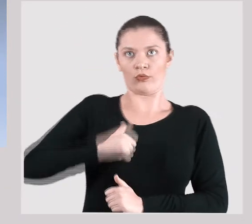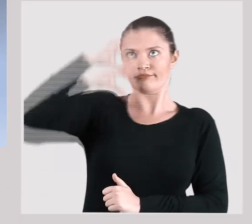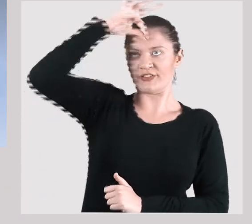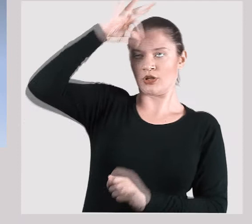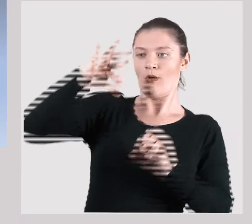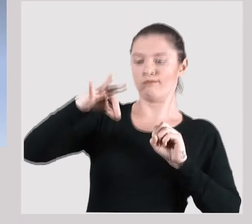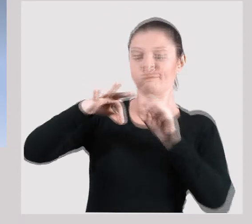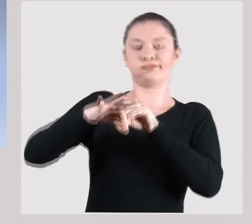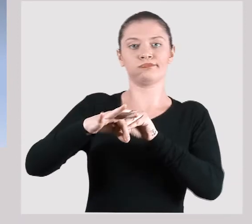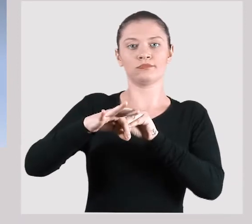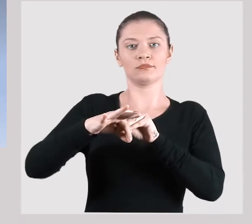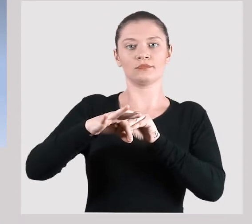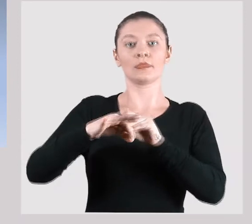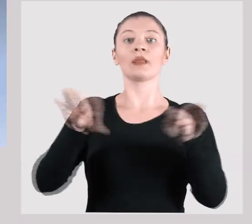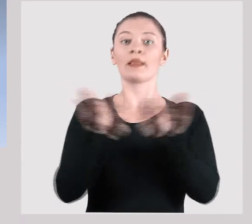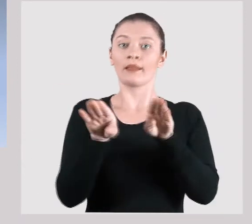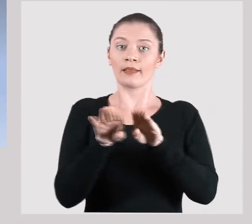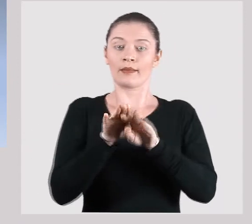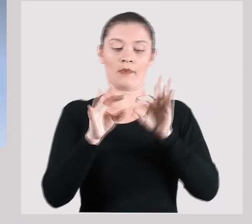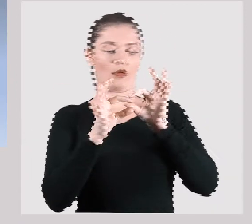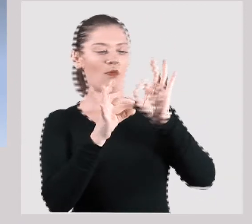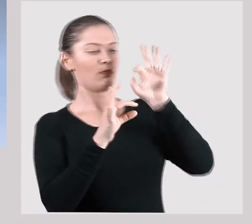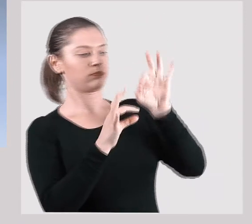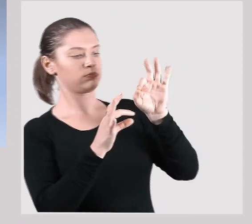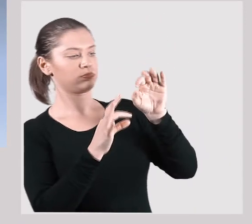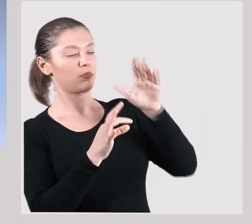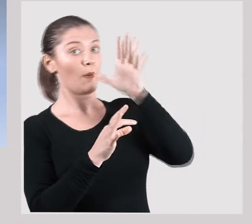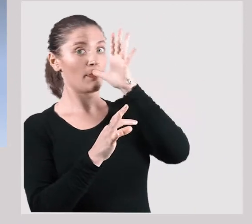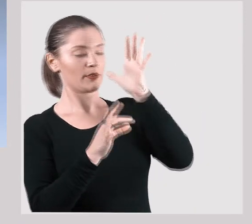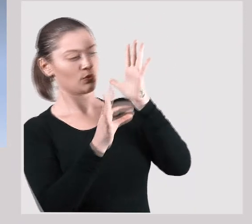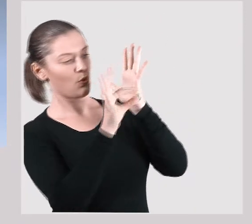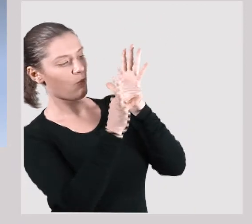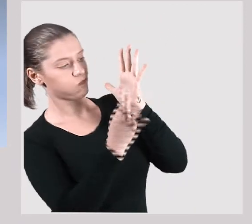né? Da uretra também, porque a uretra do homem é mais prolongada e de repente fica encurtada.